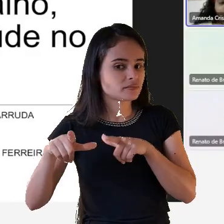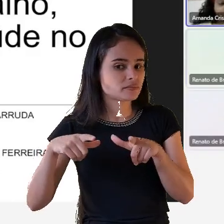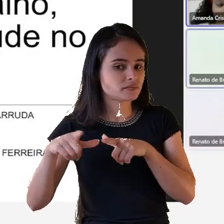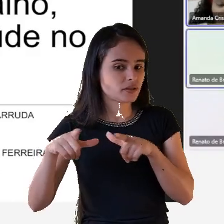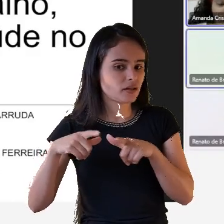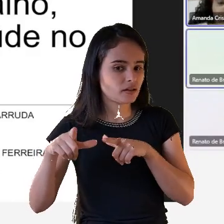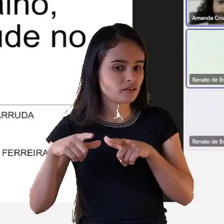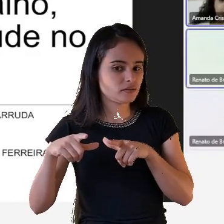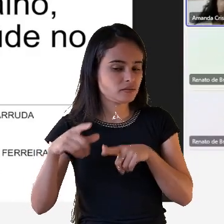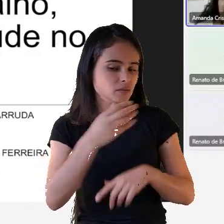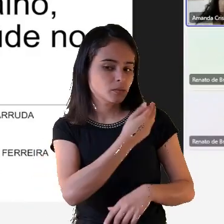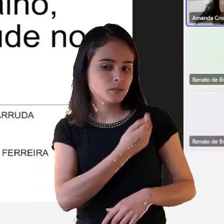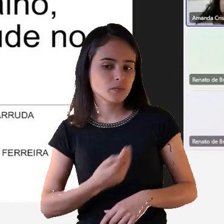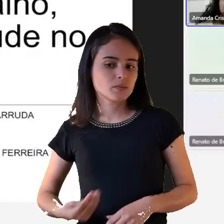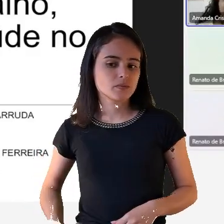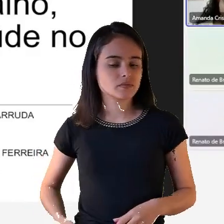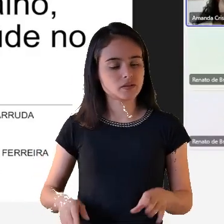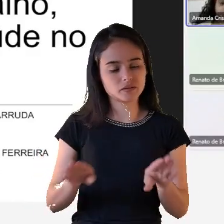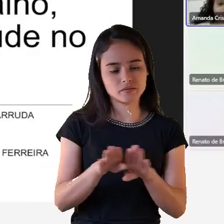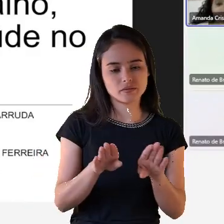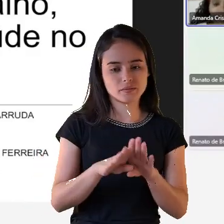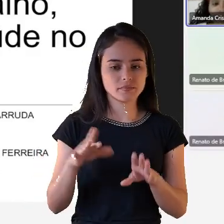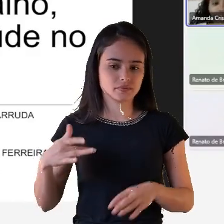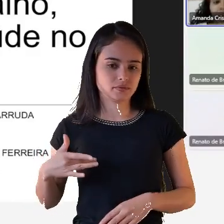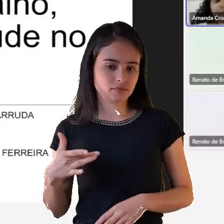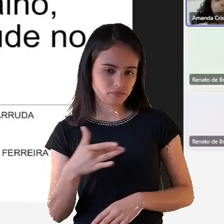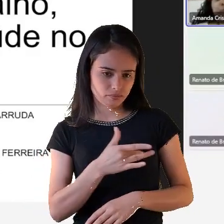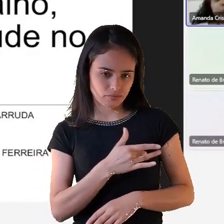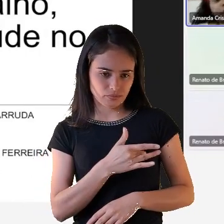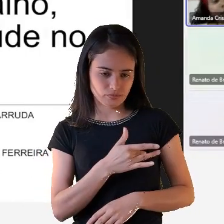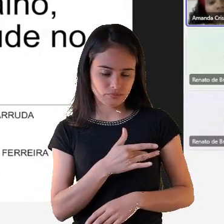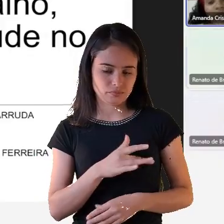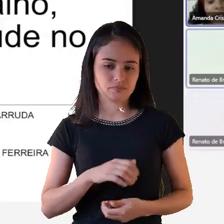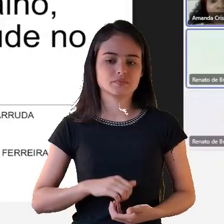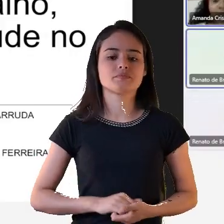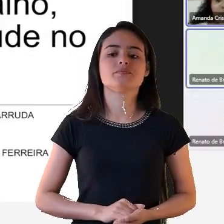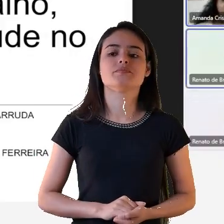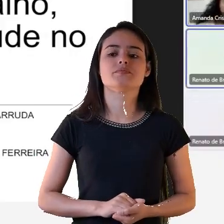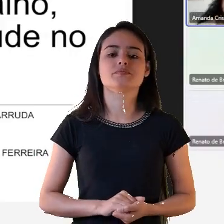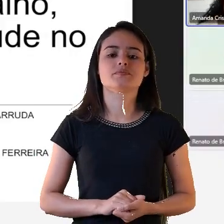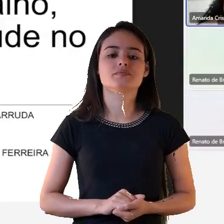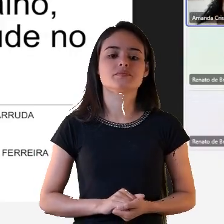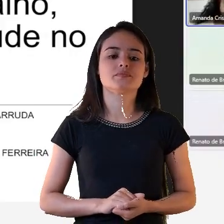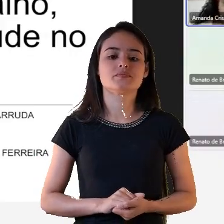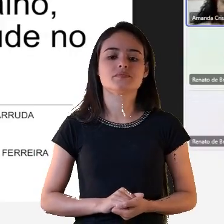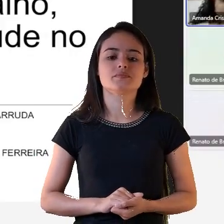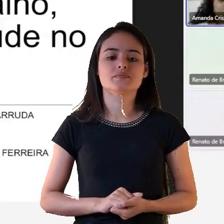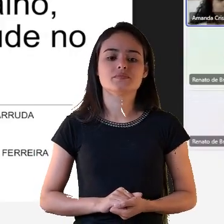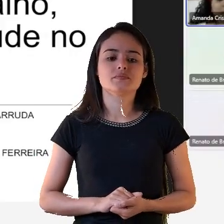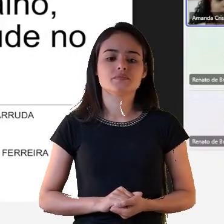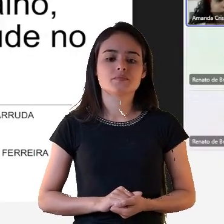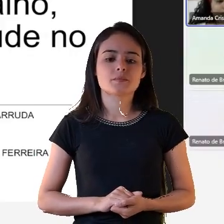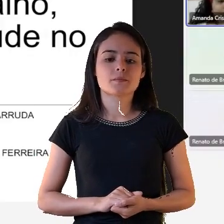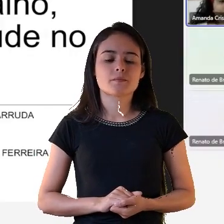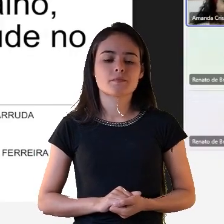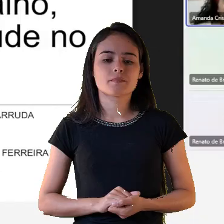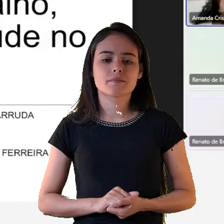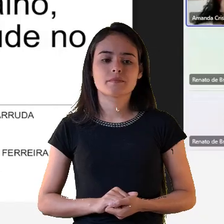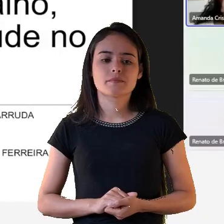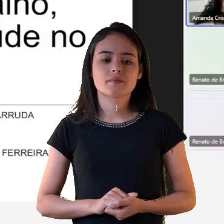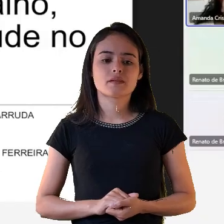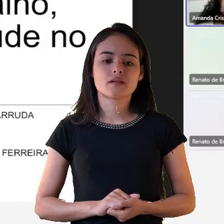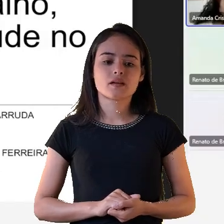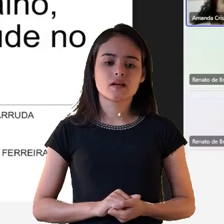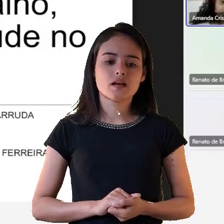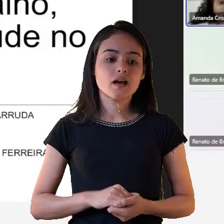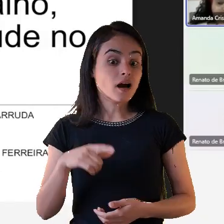sobre outros temas que também aparecem no livro e também no podcast. Bom, aí a gente tem a imagem